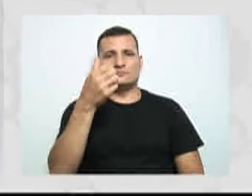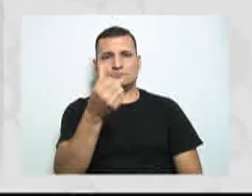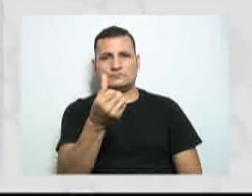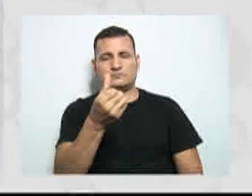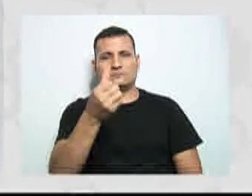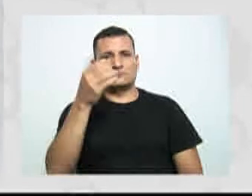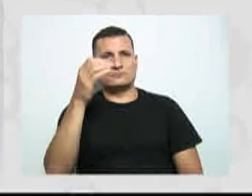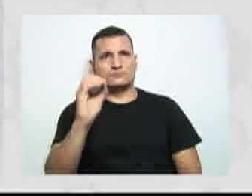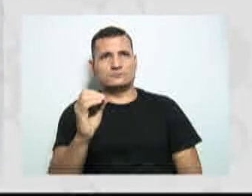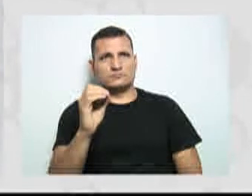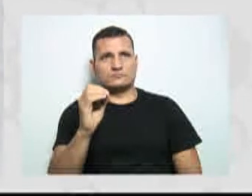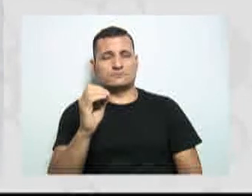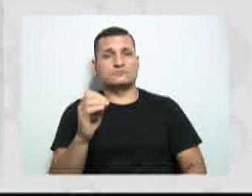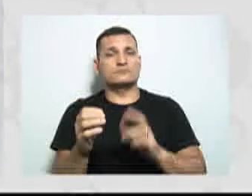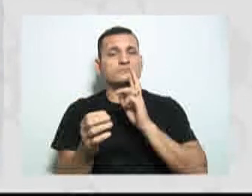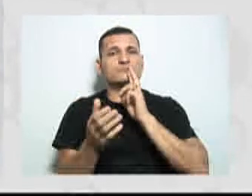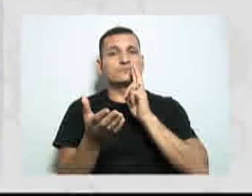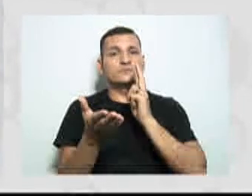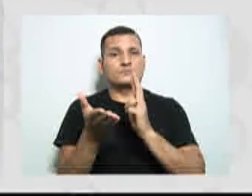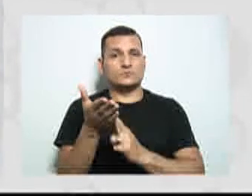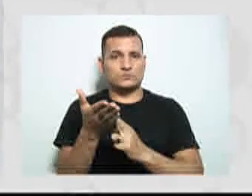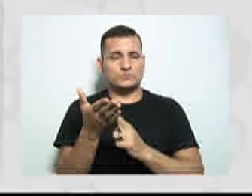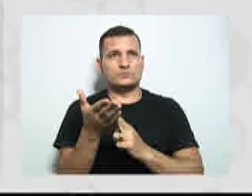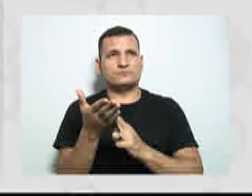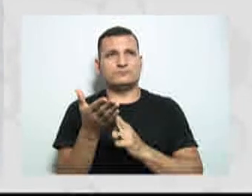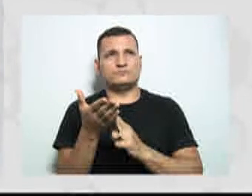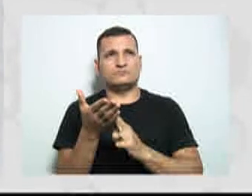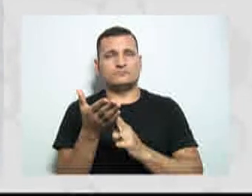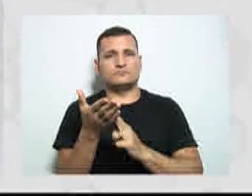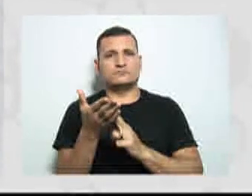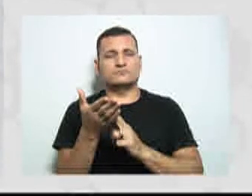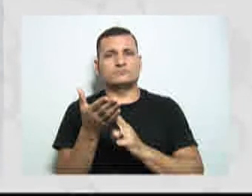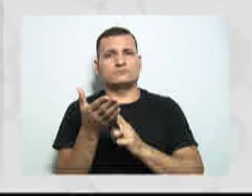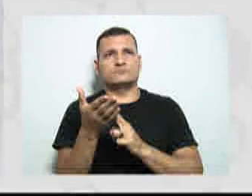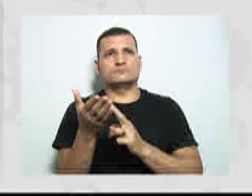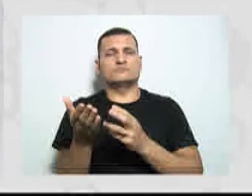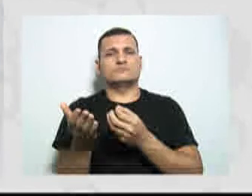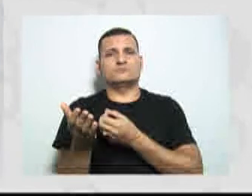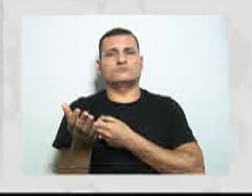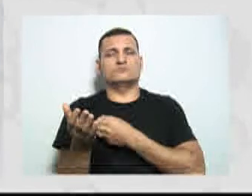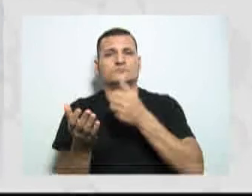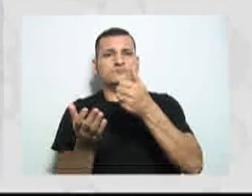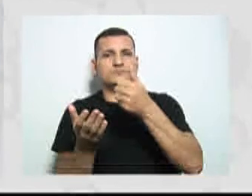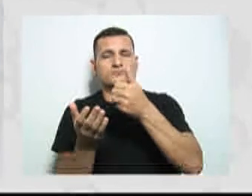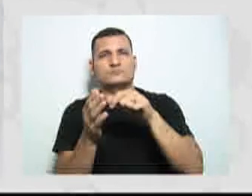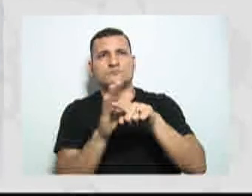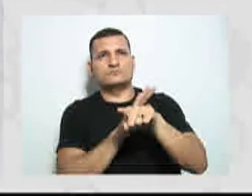4.360. Essa foi a resposta da nossa questão número 1.